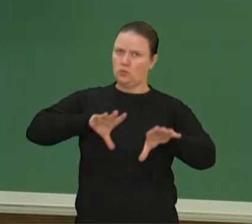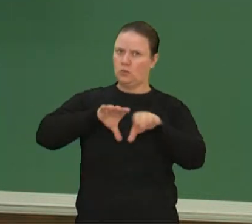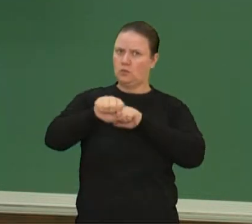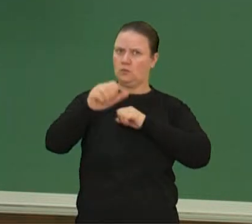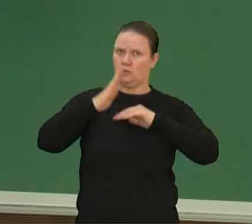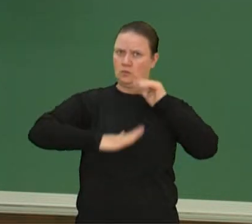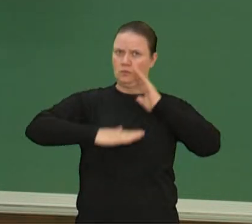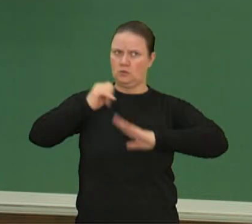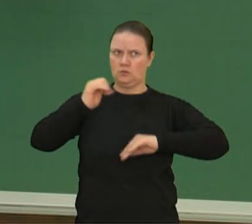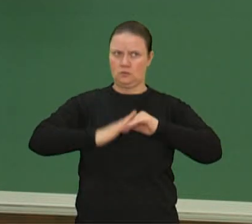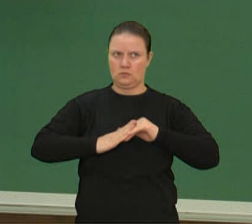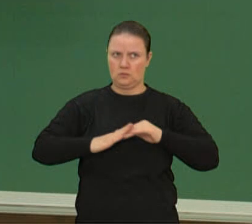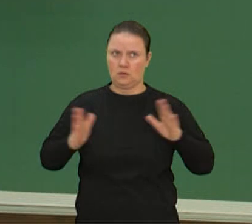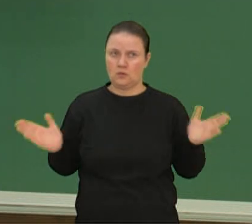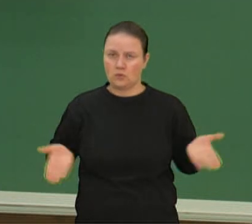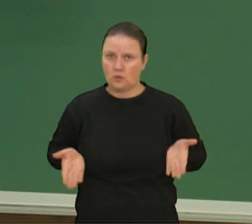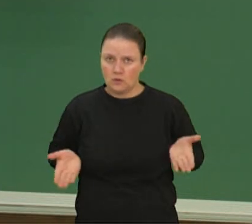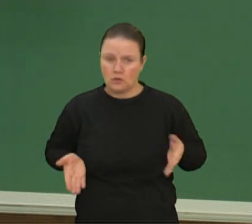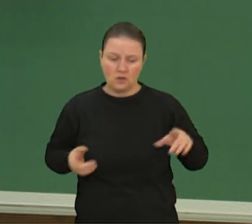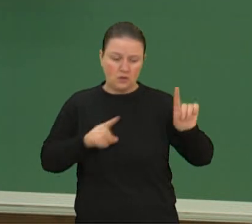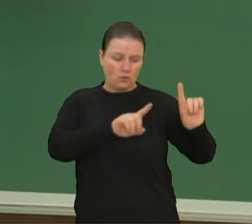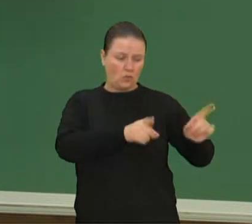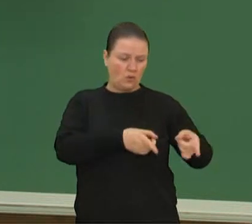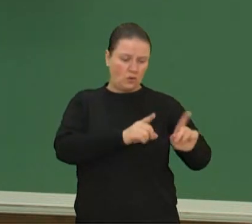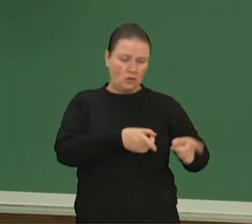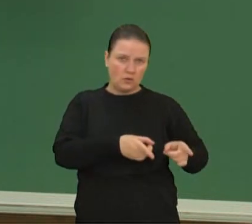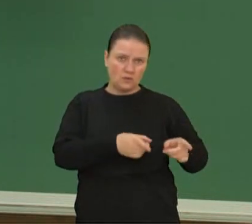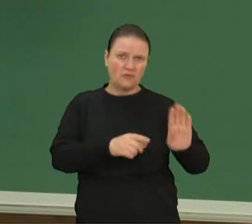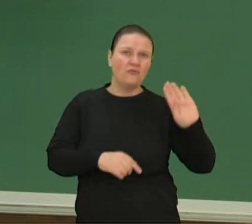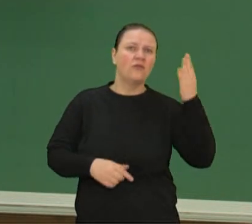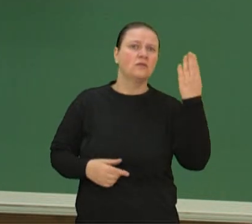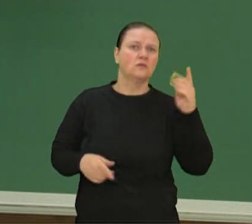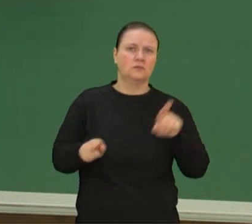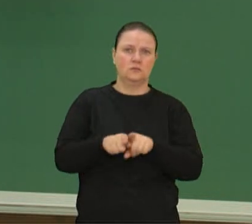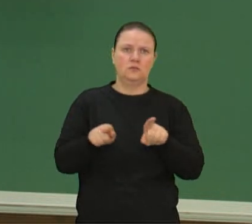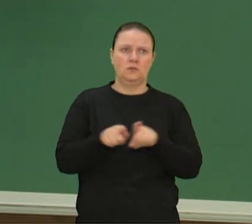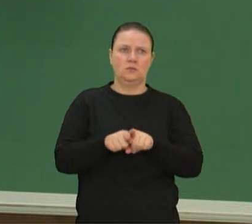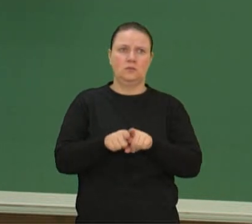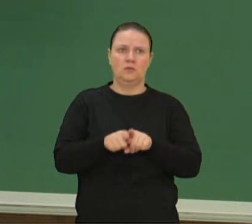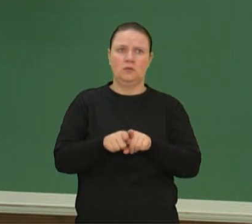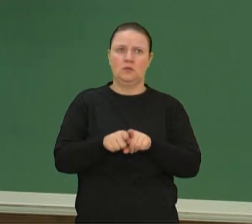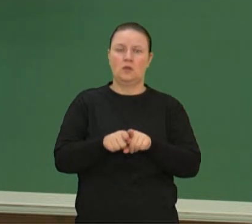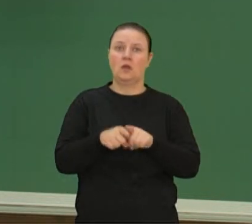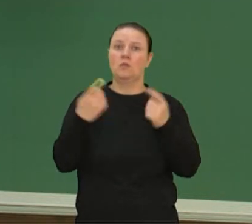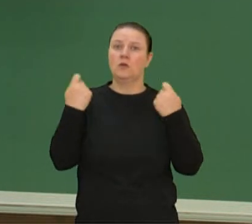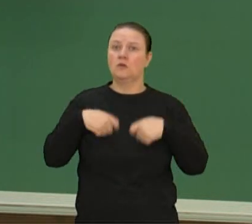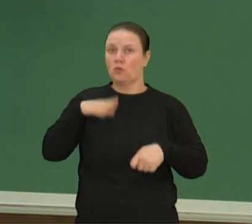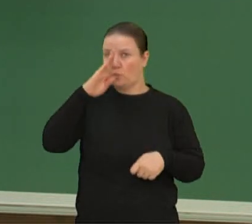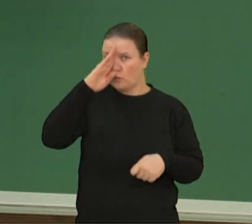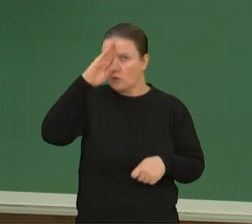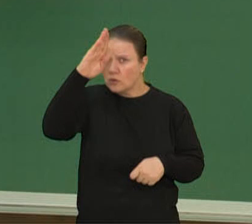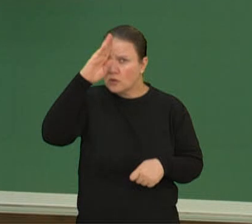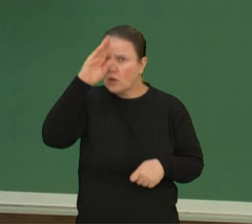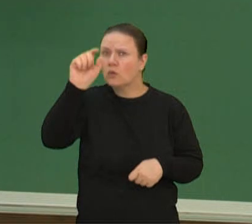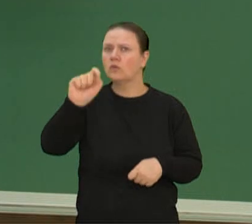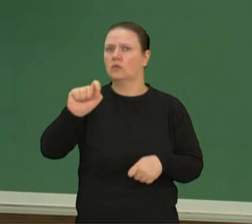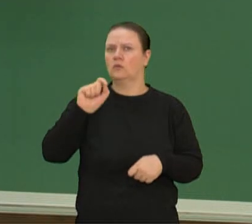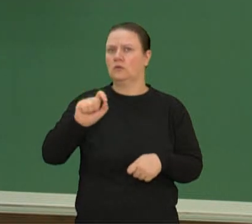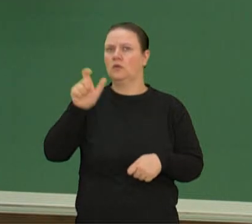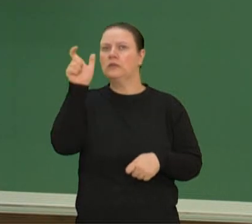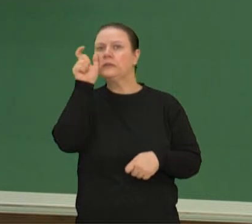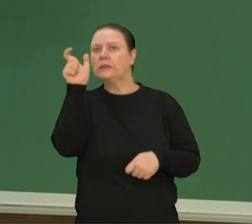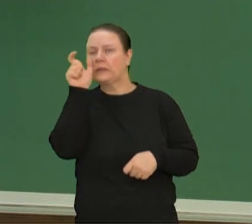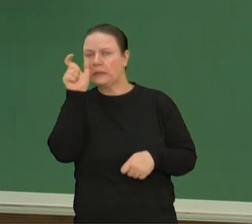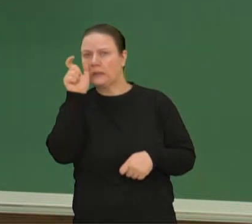ser priorizadas, independentemente das características pessoais? Na verdade, não. Você deve priorizar atividades que você tenha interesse, que